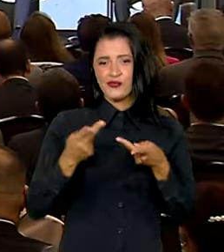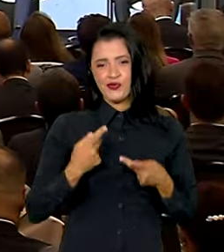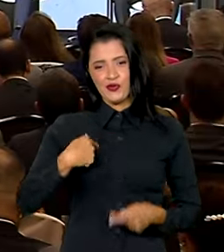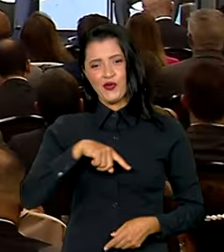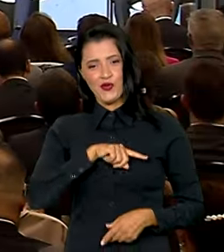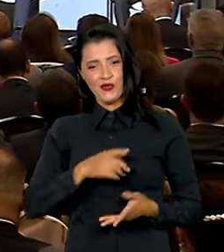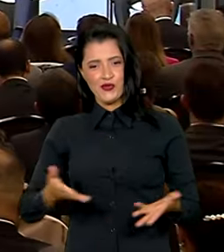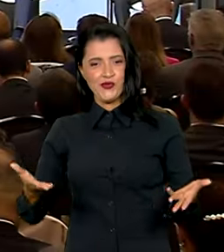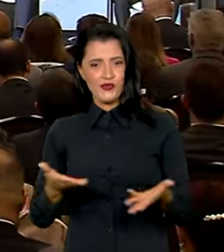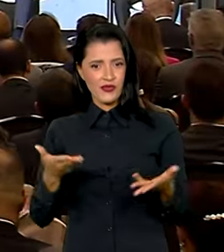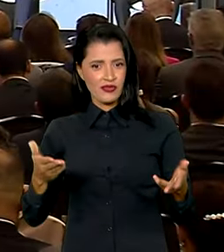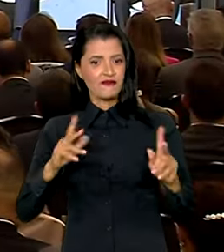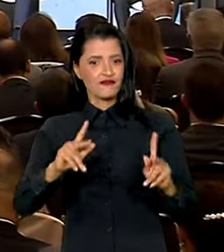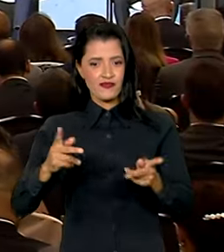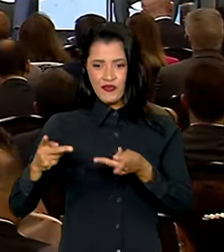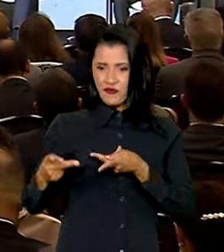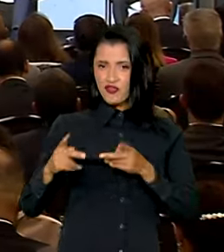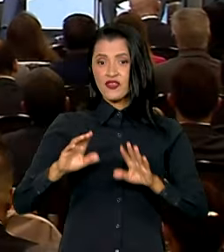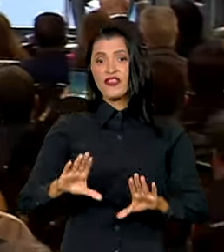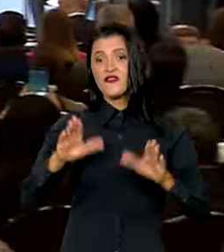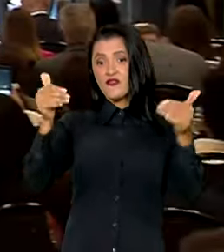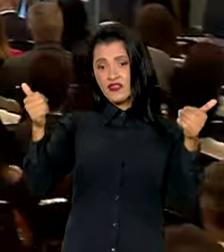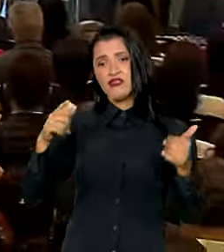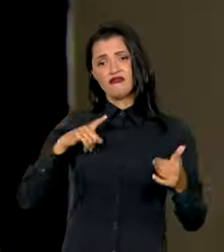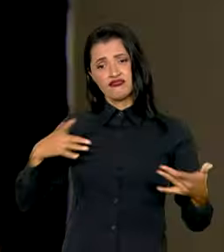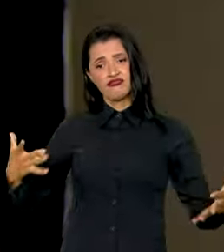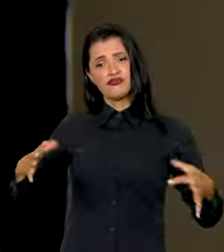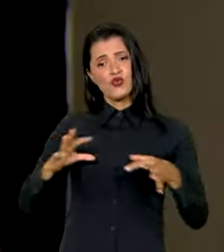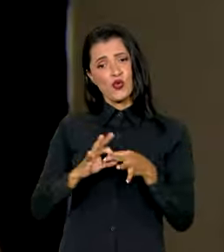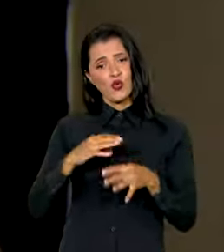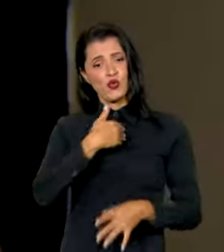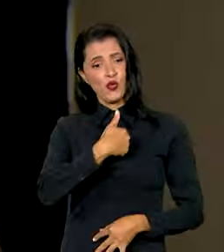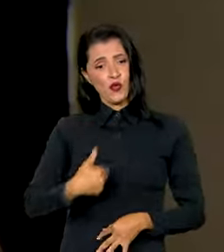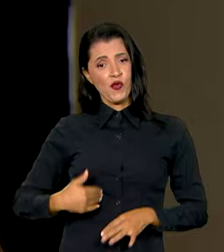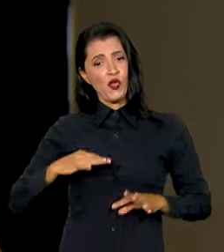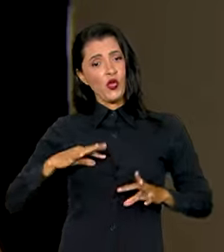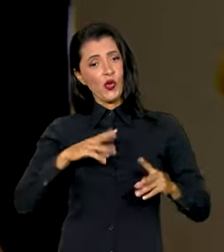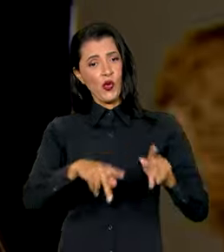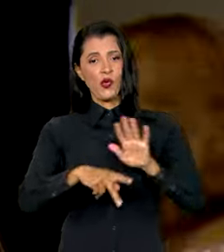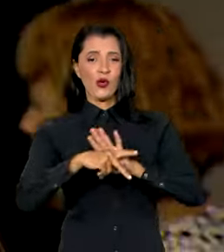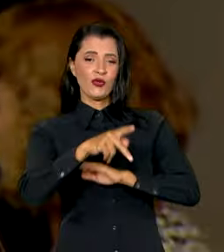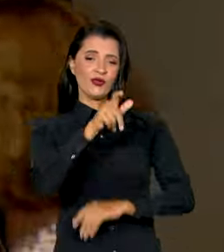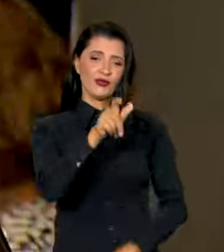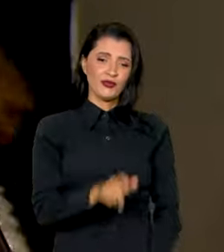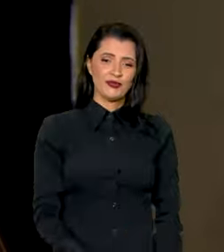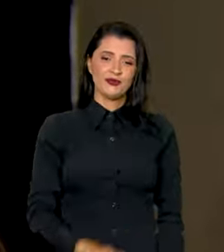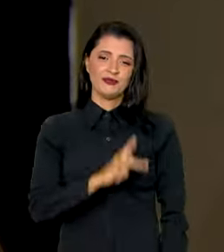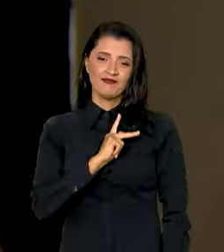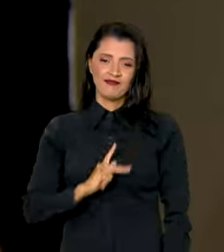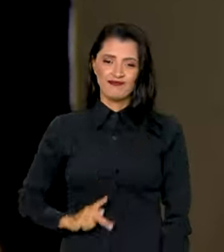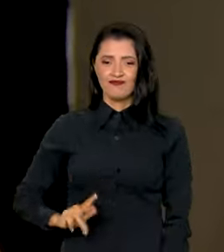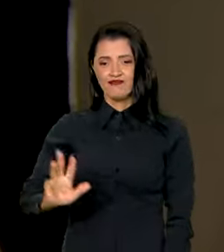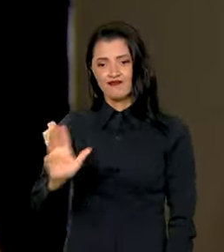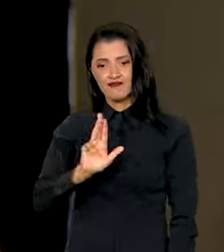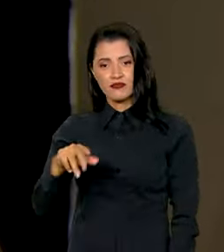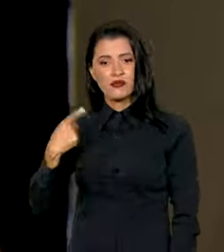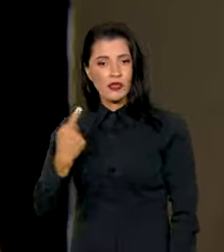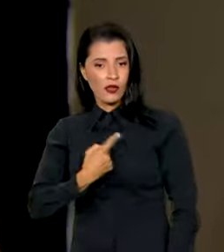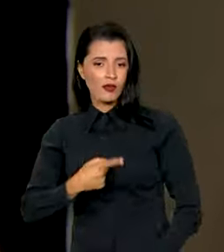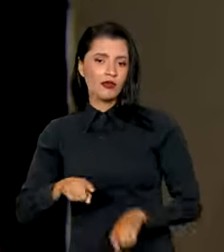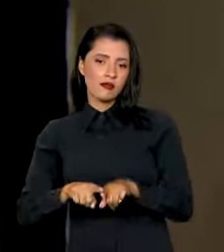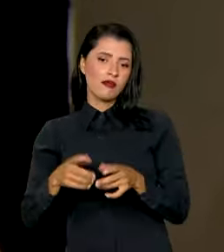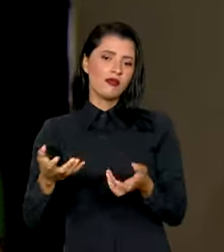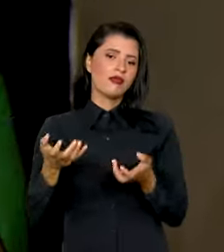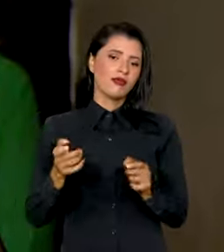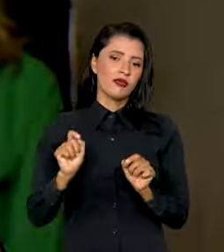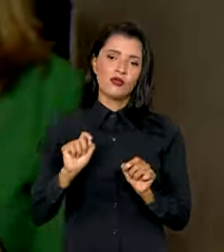É um convite de um evento que une todo o governo do presidente Lula e que nós esperamos que